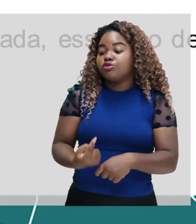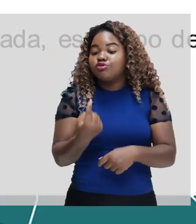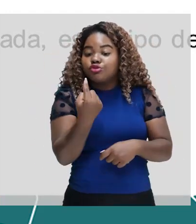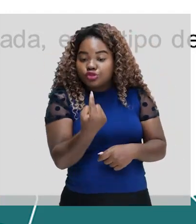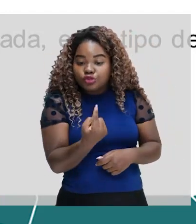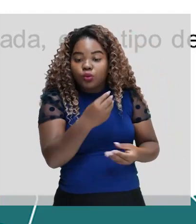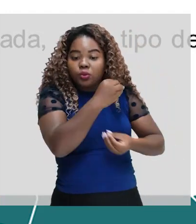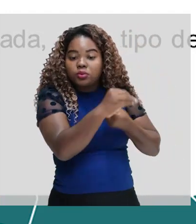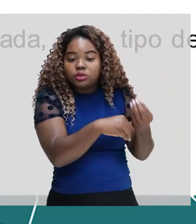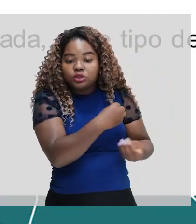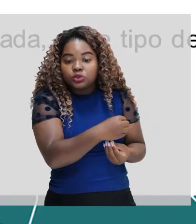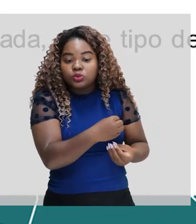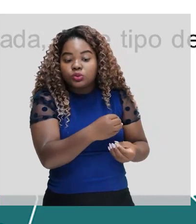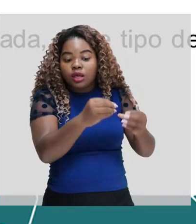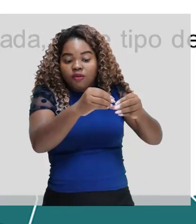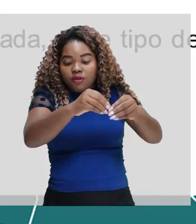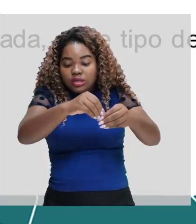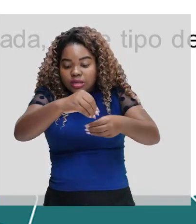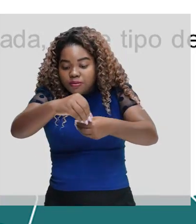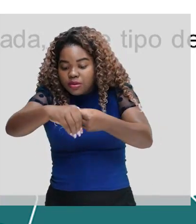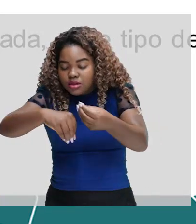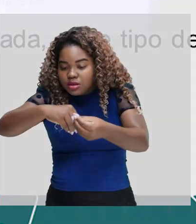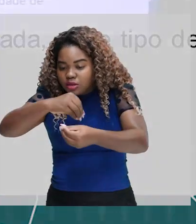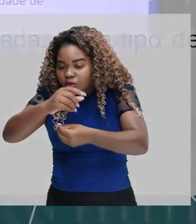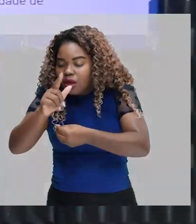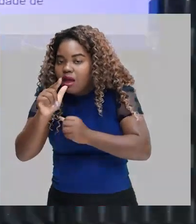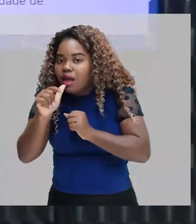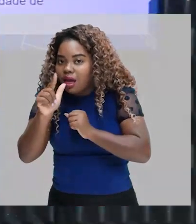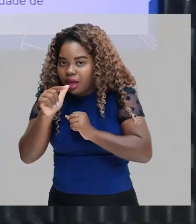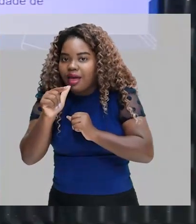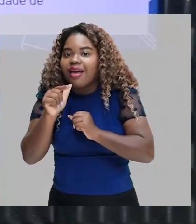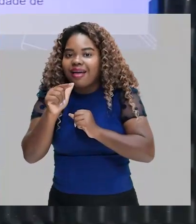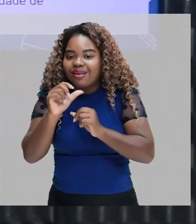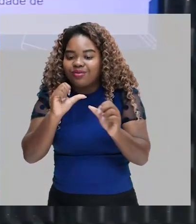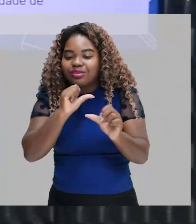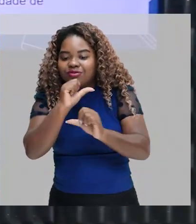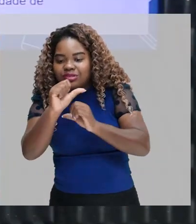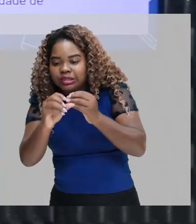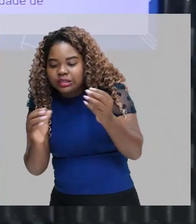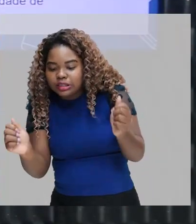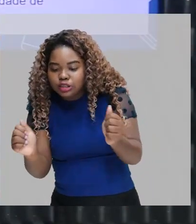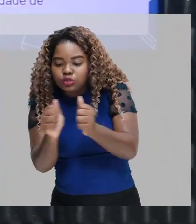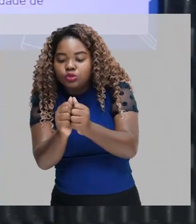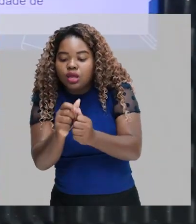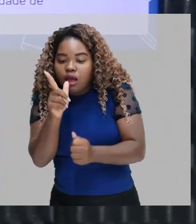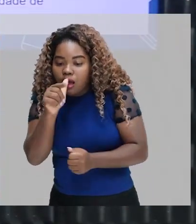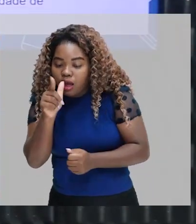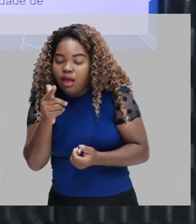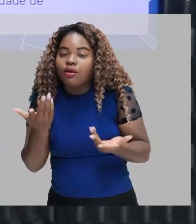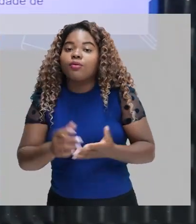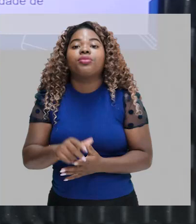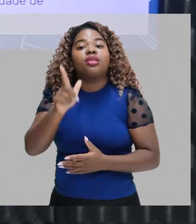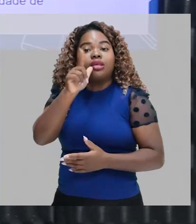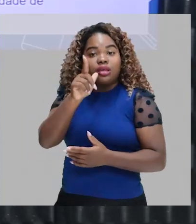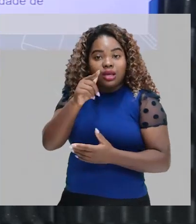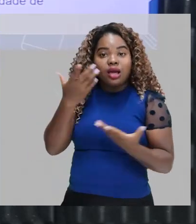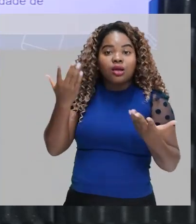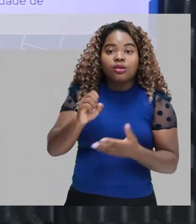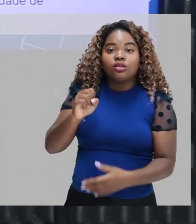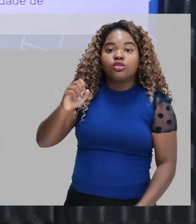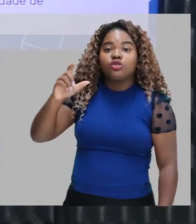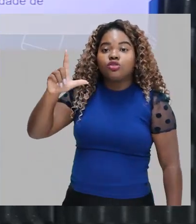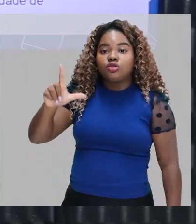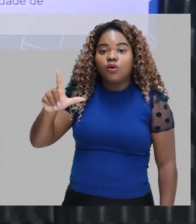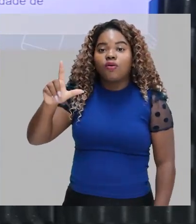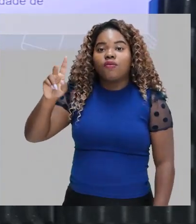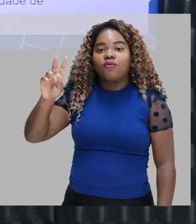substância que vai ser dissolvida na água. E a água, normalmente, será o nosso solvente.